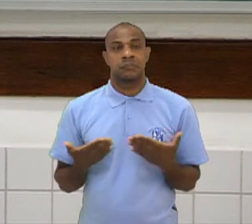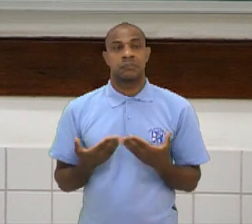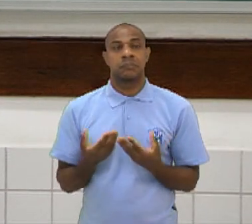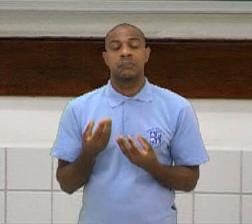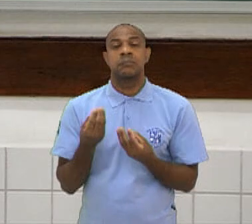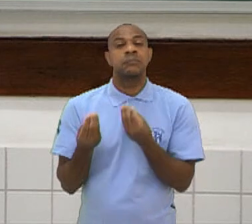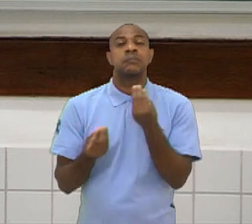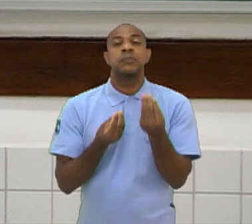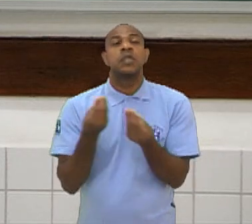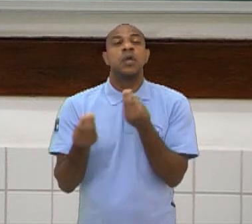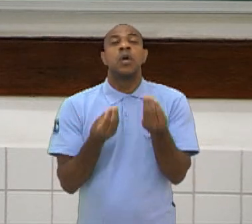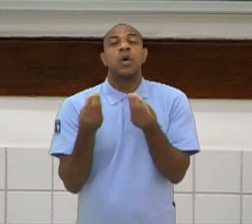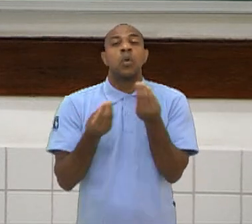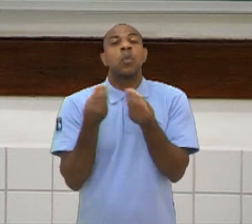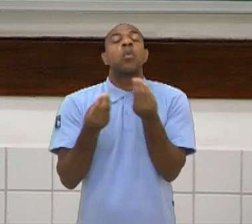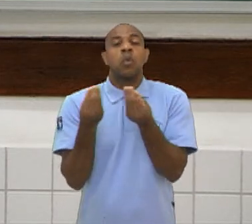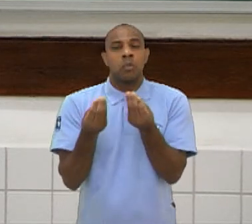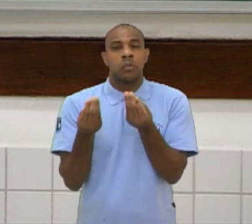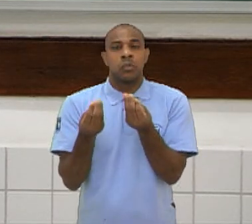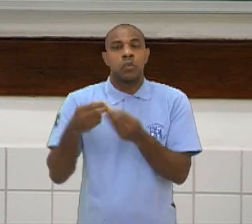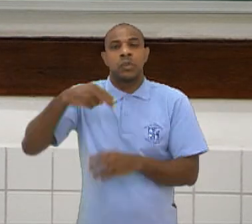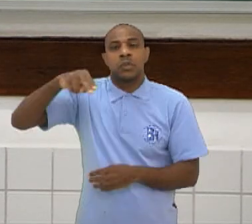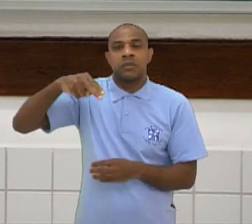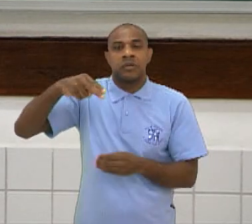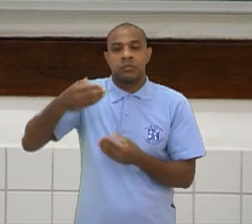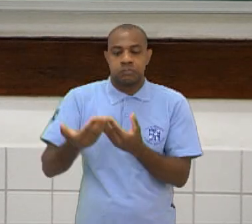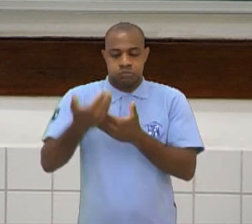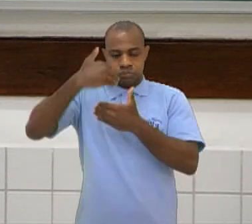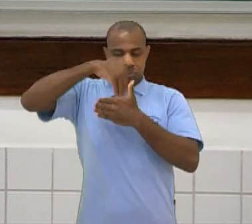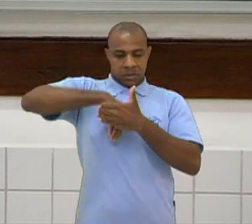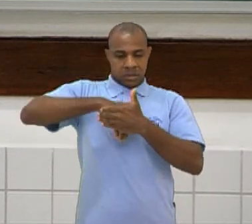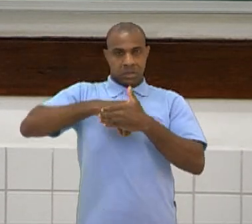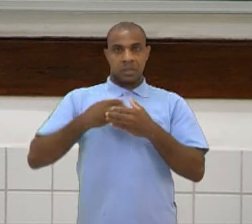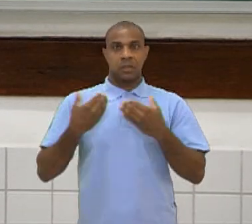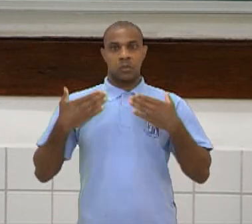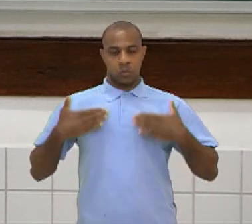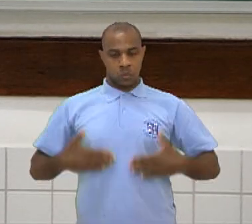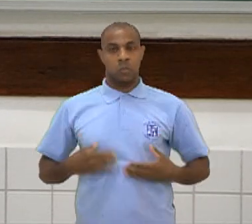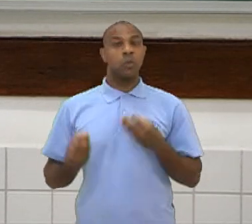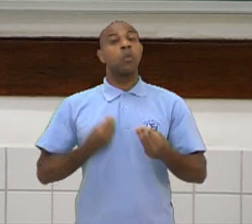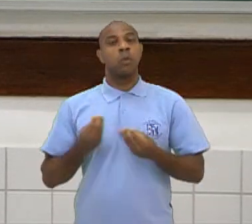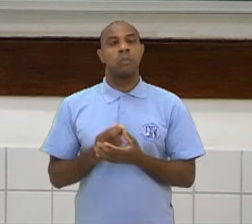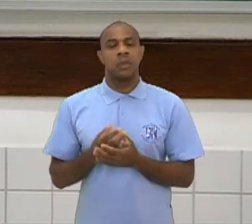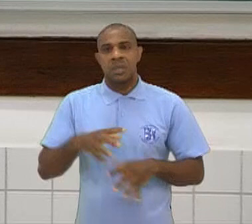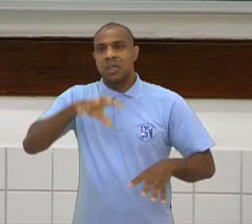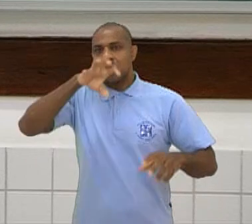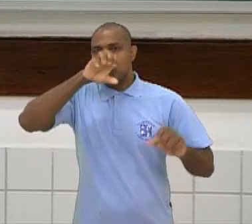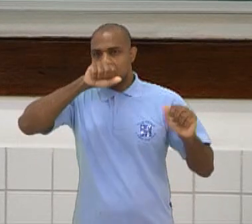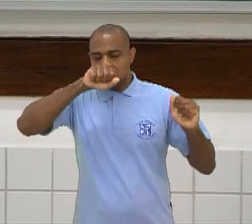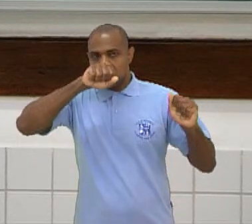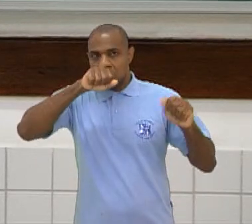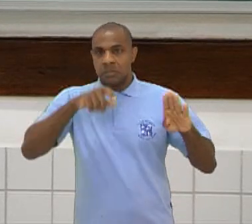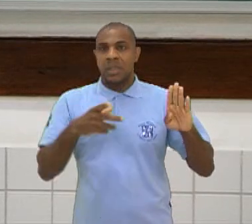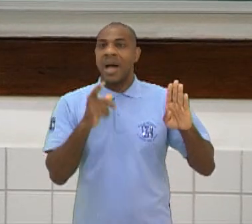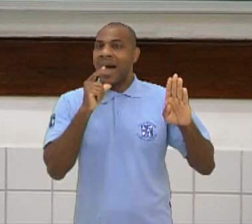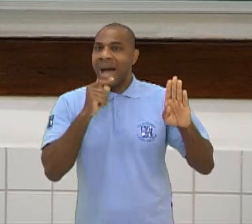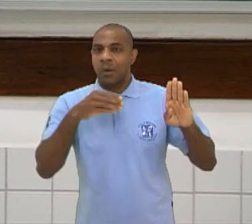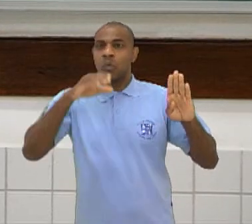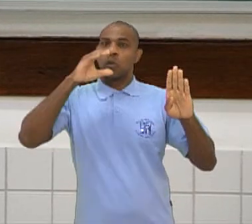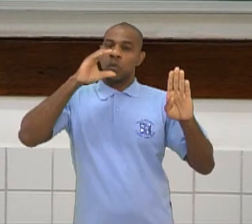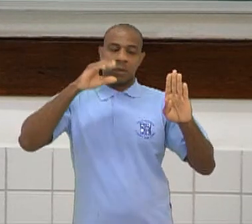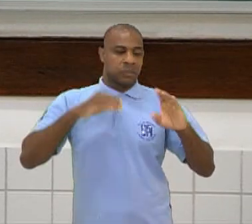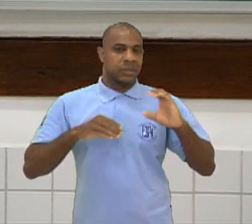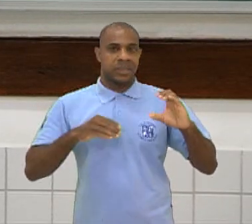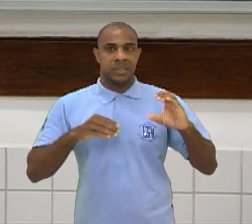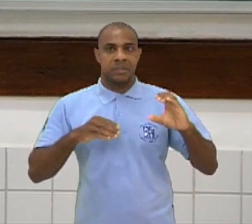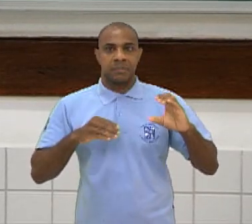Como o nitrogênio entra no corpo dos organismos? Letra A, pela respiração. Letra B, pela ingestão de água. Letra C,